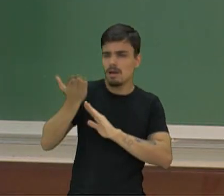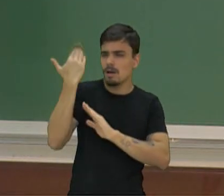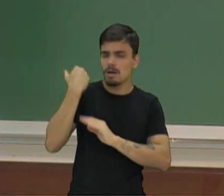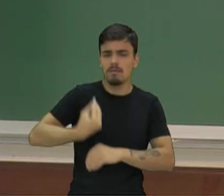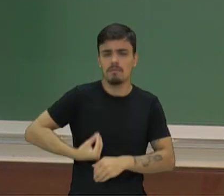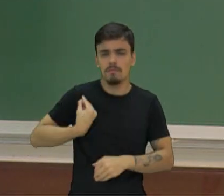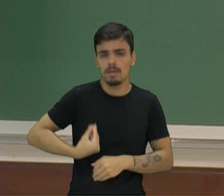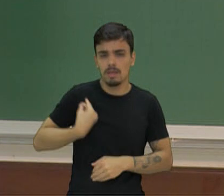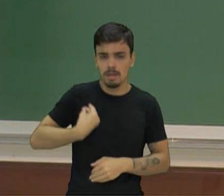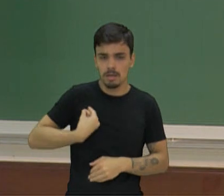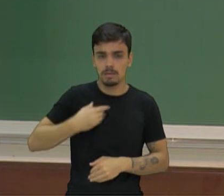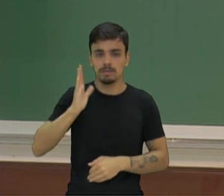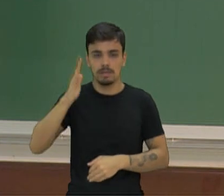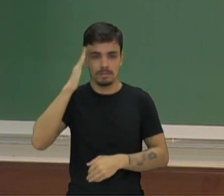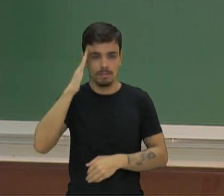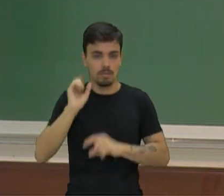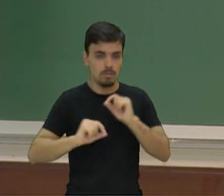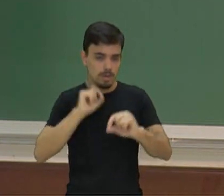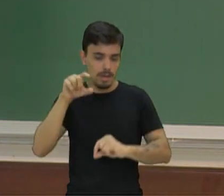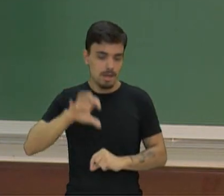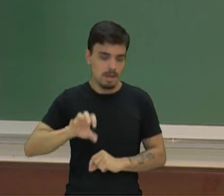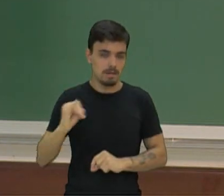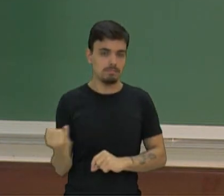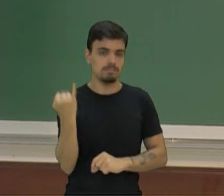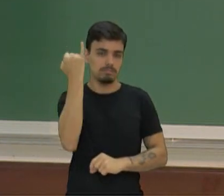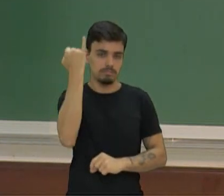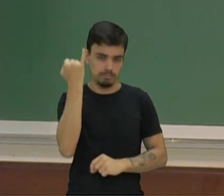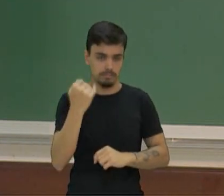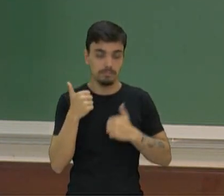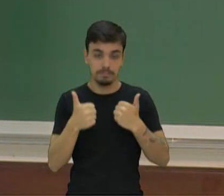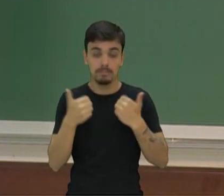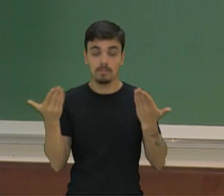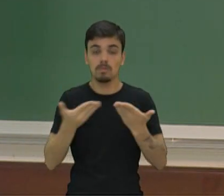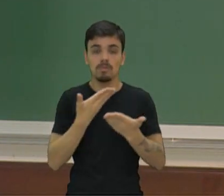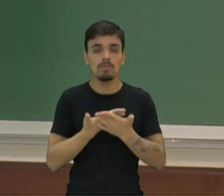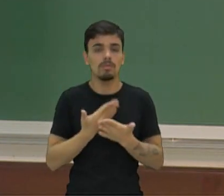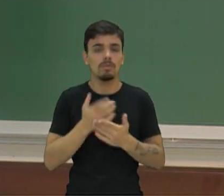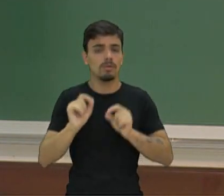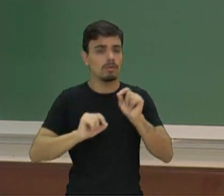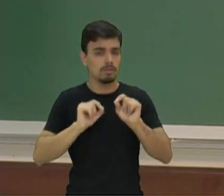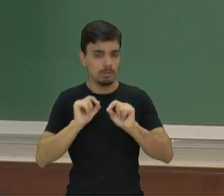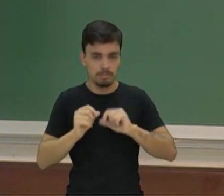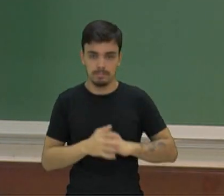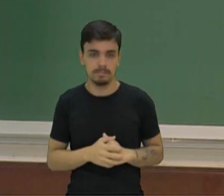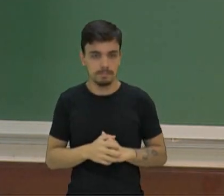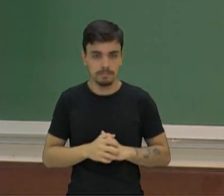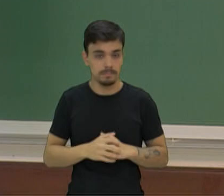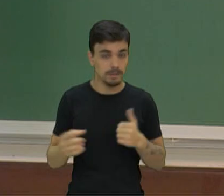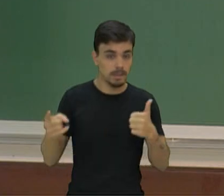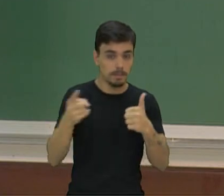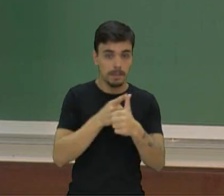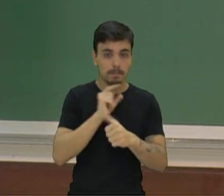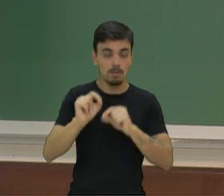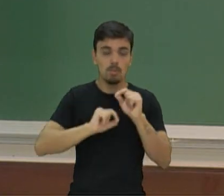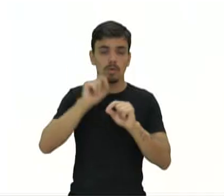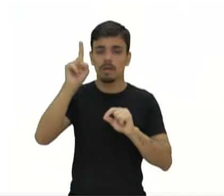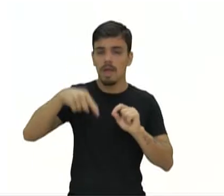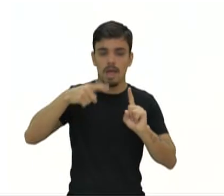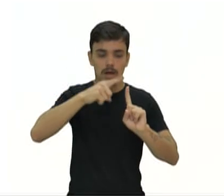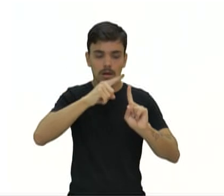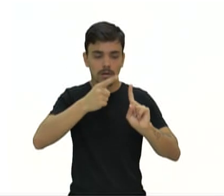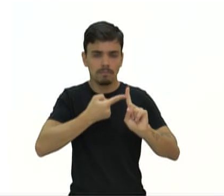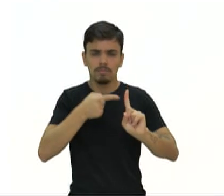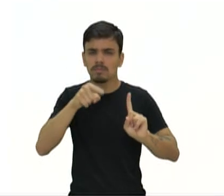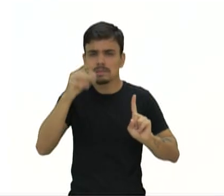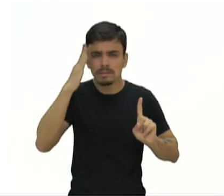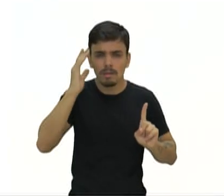é extremamente essencial, beleza? O que veremos na aula de hoje, minha gente? Primeiro, o que é a gravidez? A gente sabe o